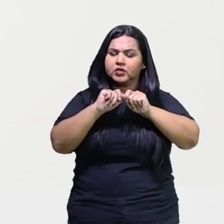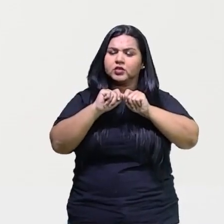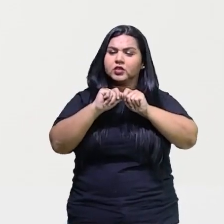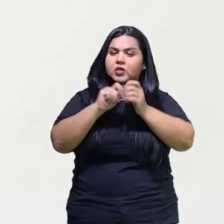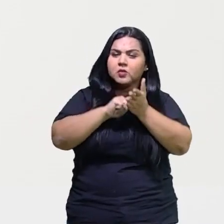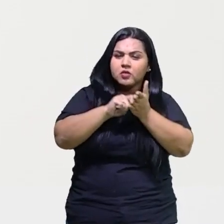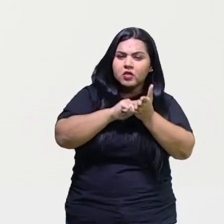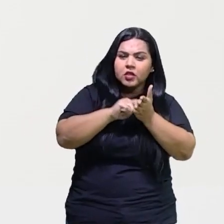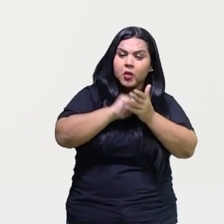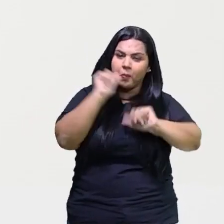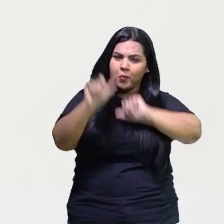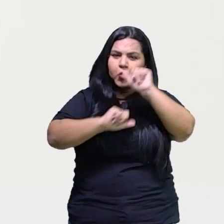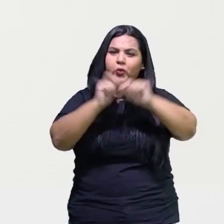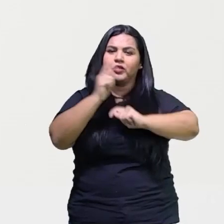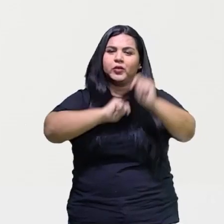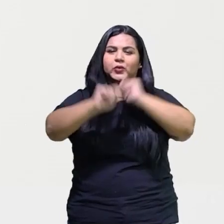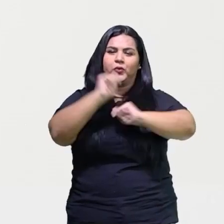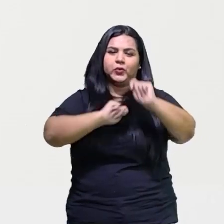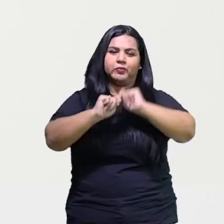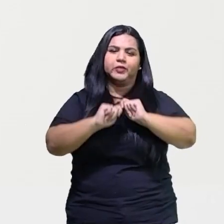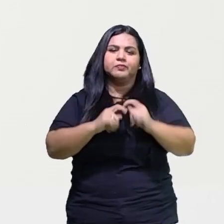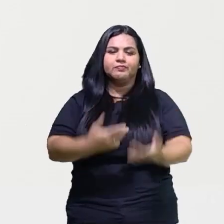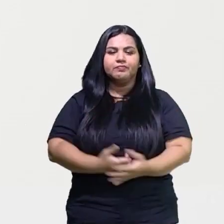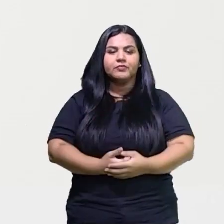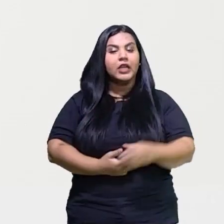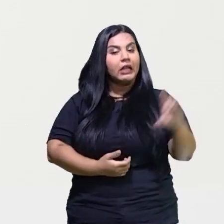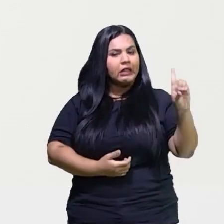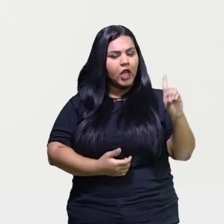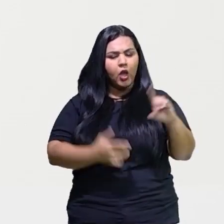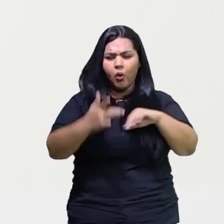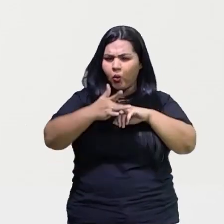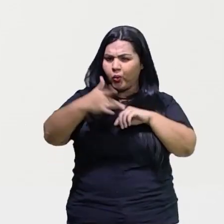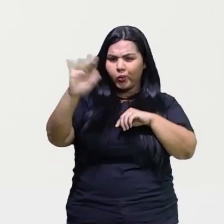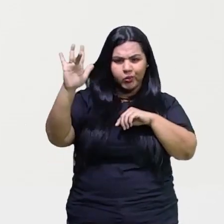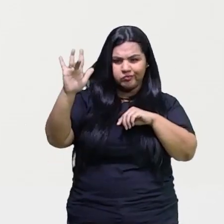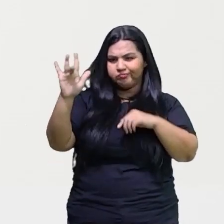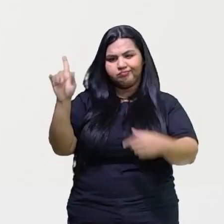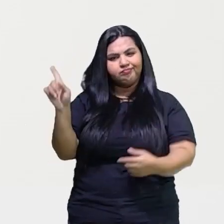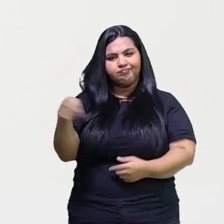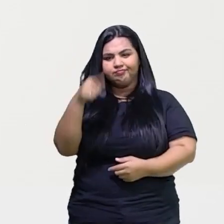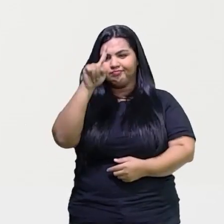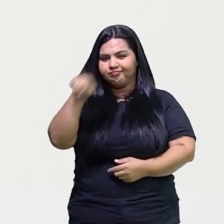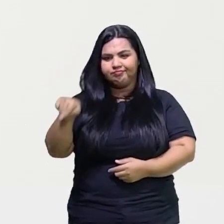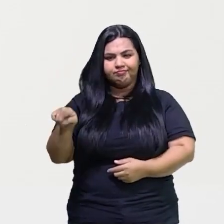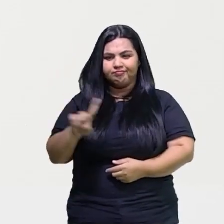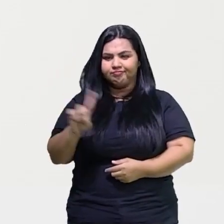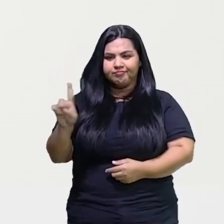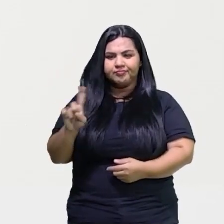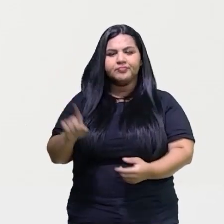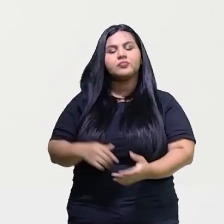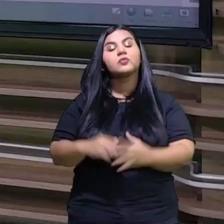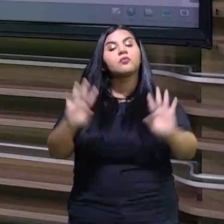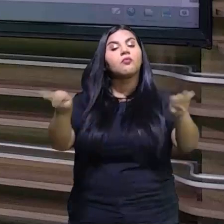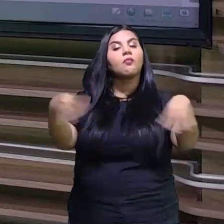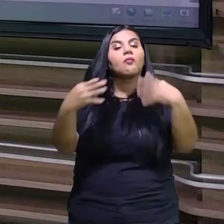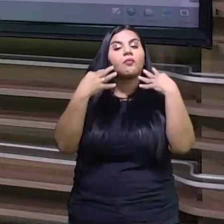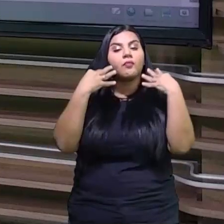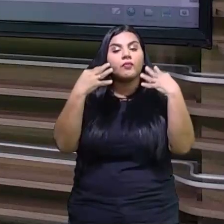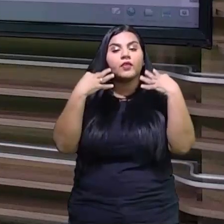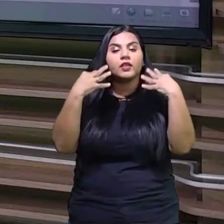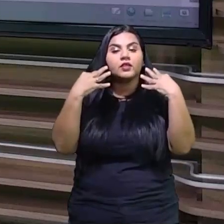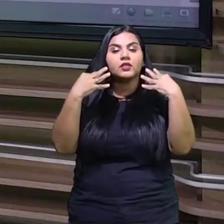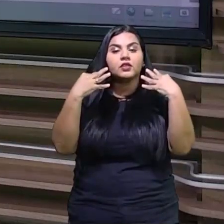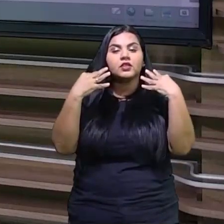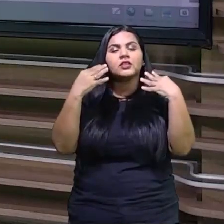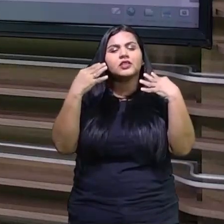muda a economia do nosso estado. Letra D, ouro? Claro que não. Certo? Olha para mim aqui de novo.